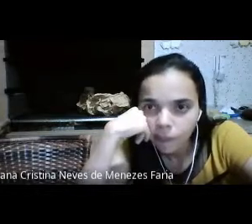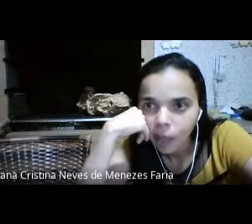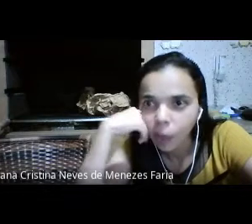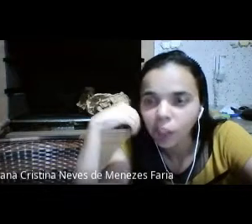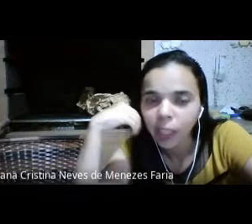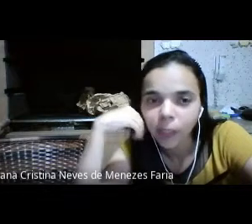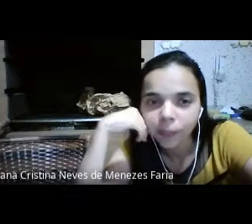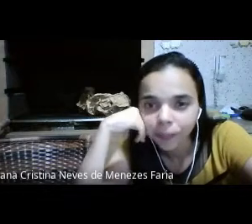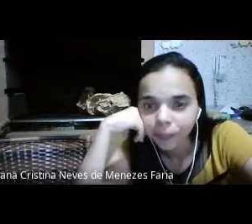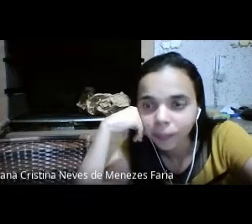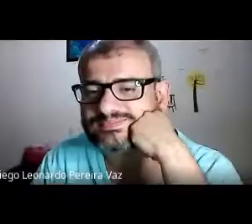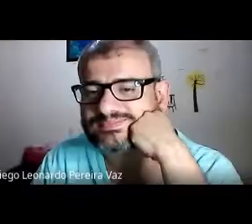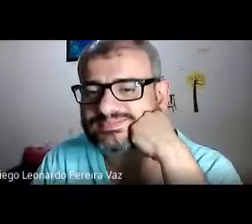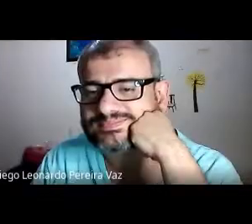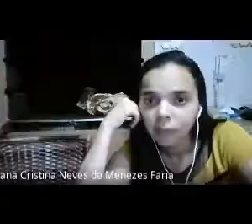Dá uma dica.